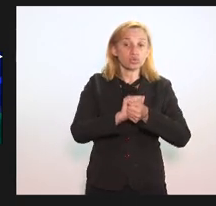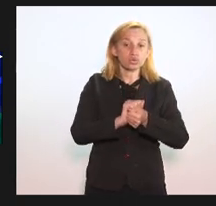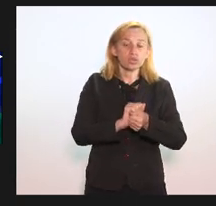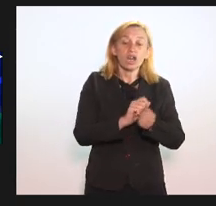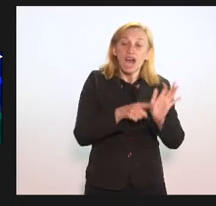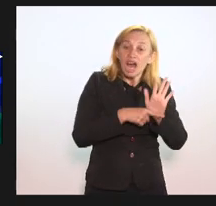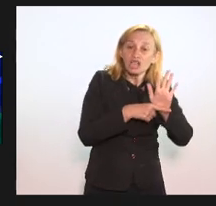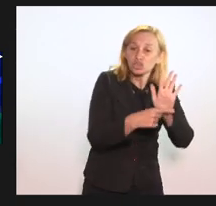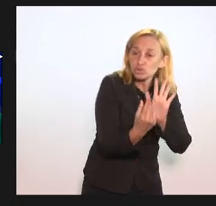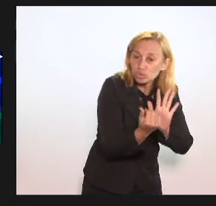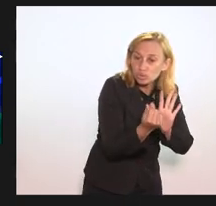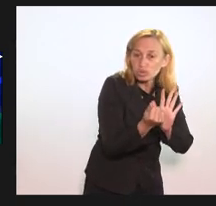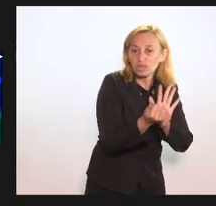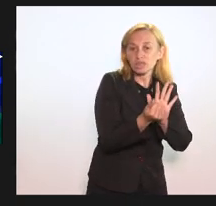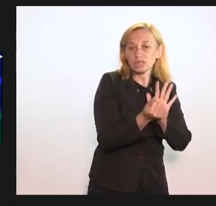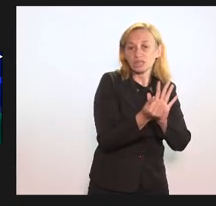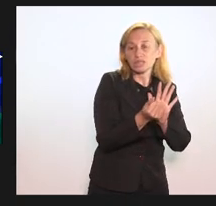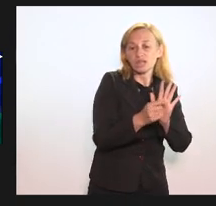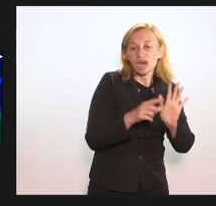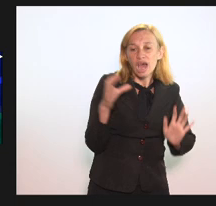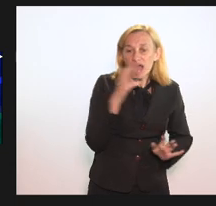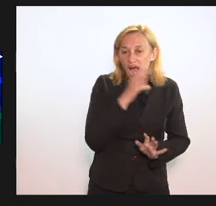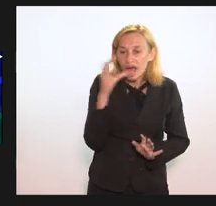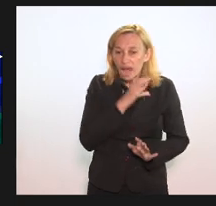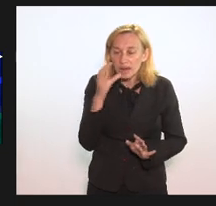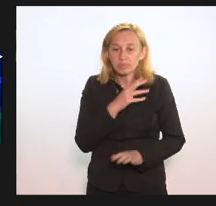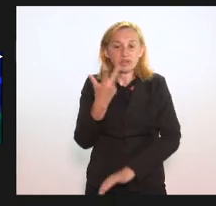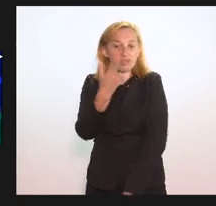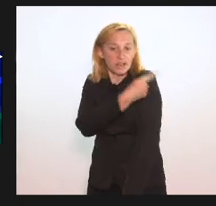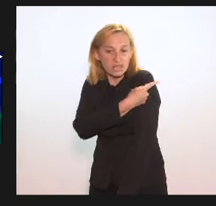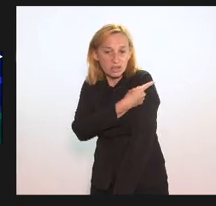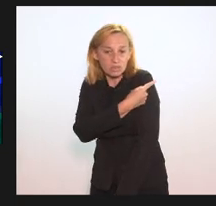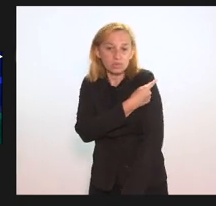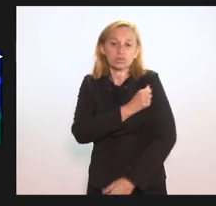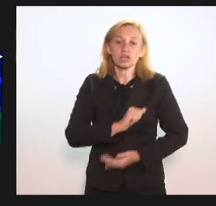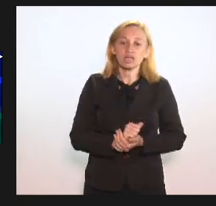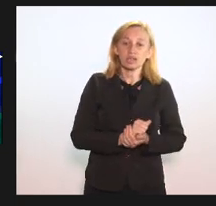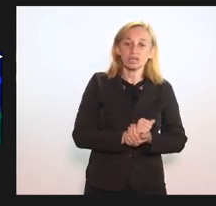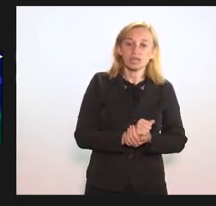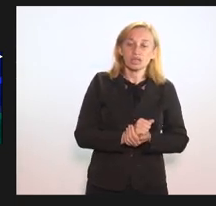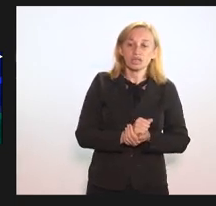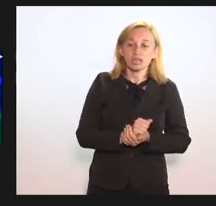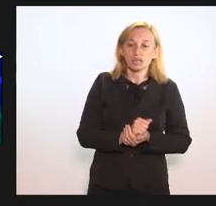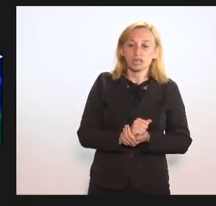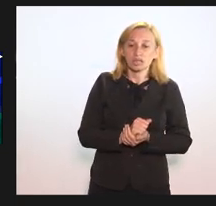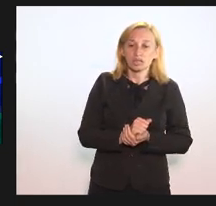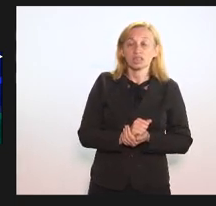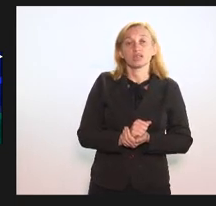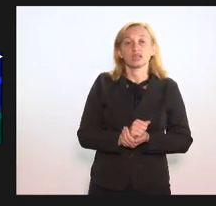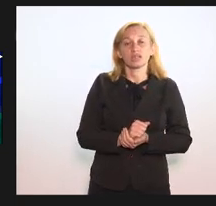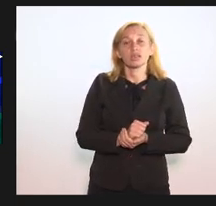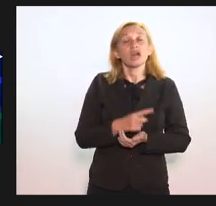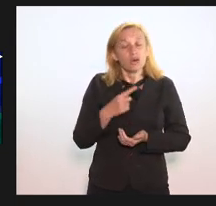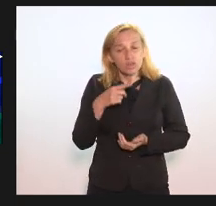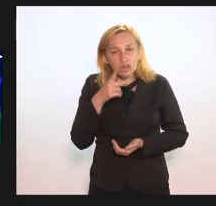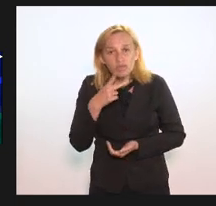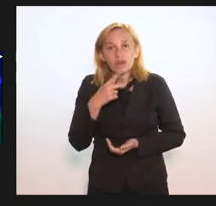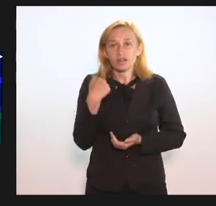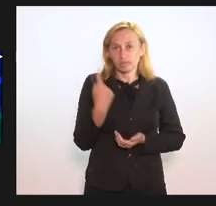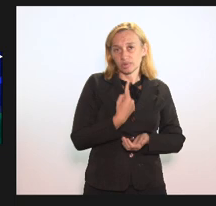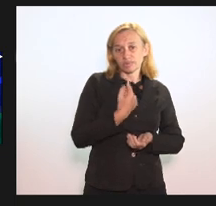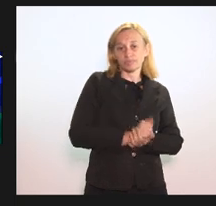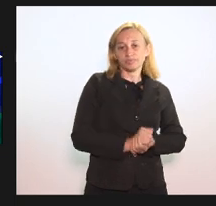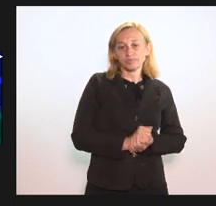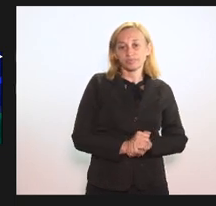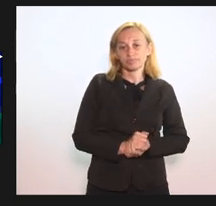auxílio emergencial vacina comenta as empresas e é isso é disso que nós estamos falando